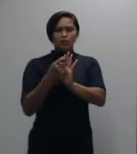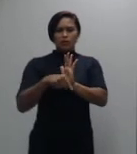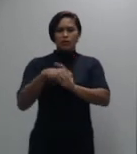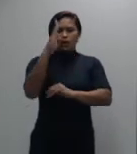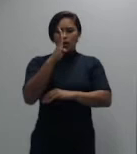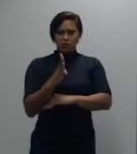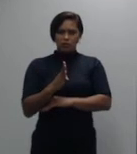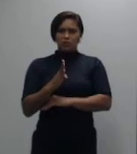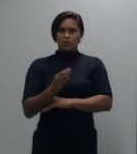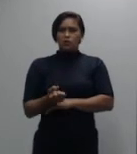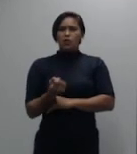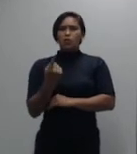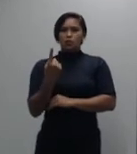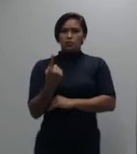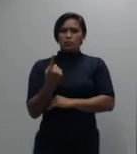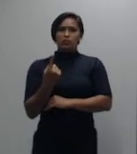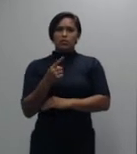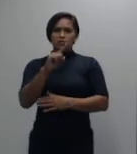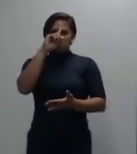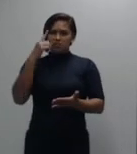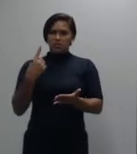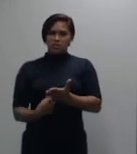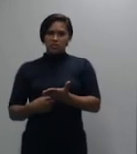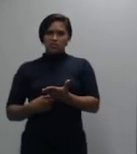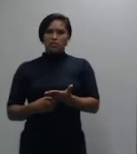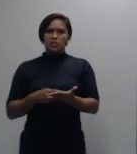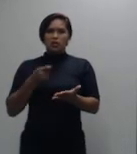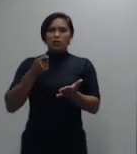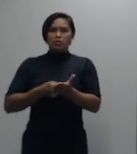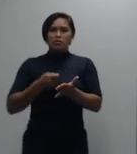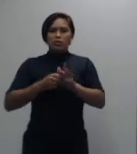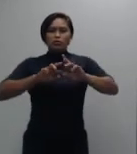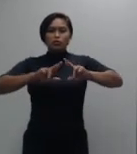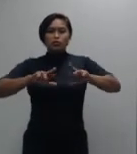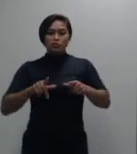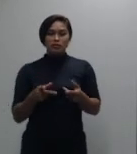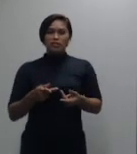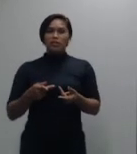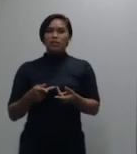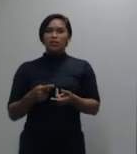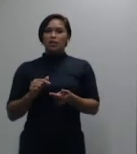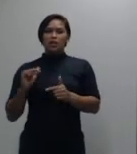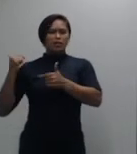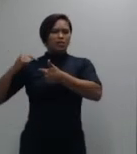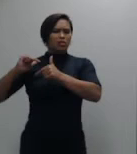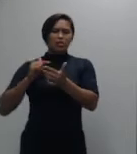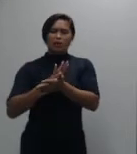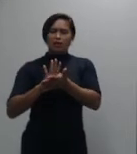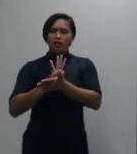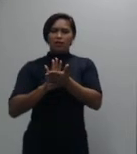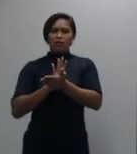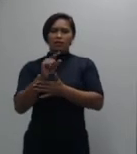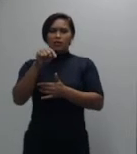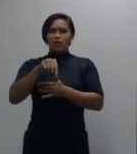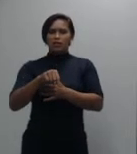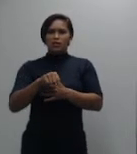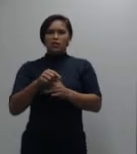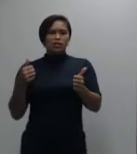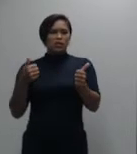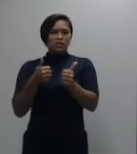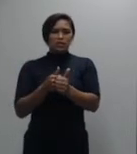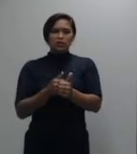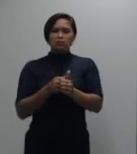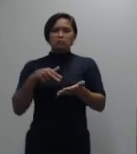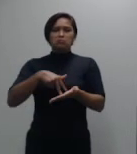Brasil o assento uma distância para coberta diferença de cursos com pessoas que não têm para semana o Brasil o que não é sediada no Brasil